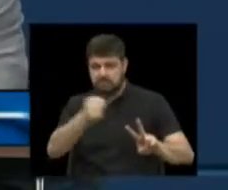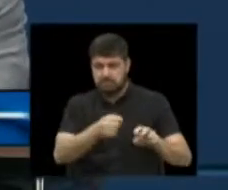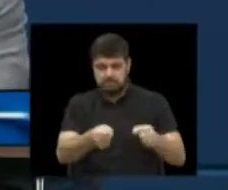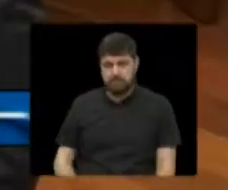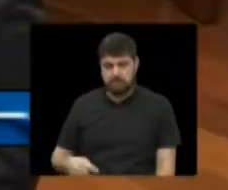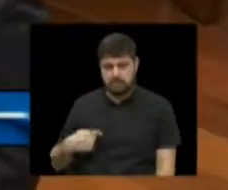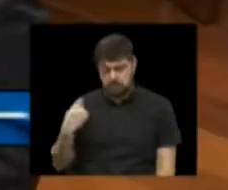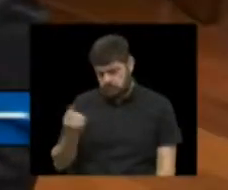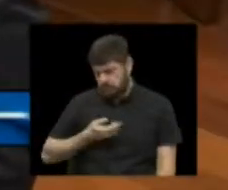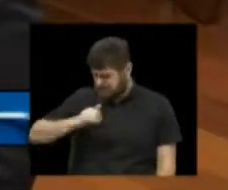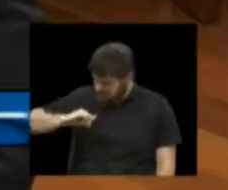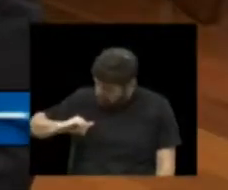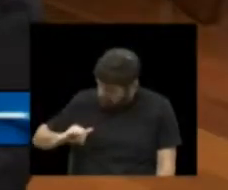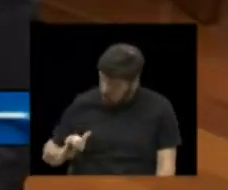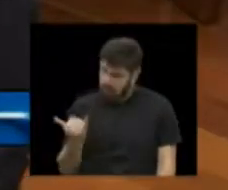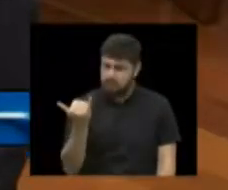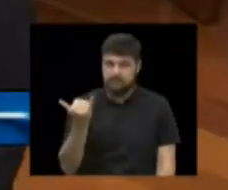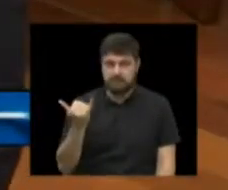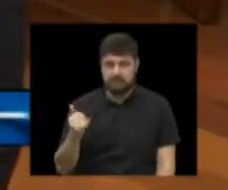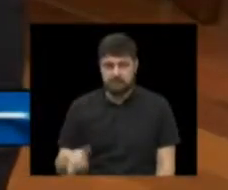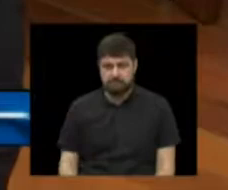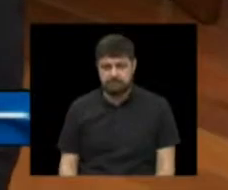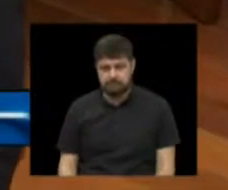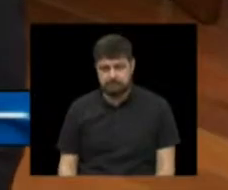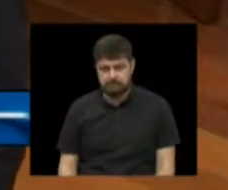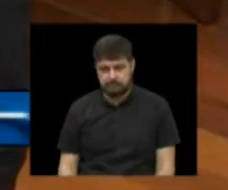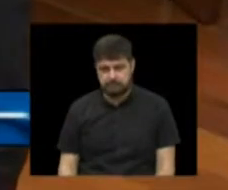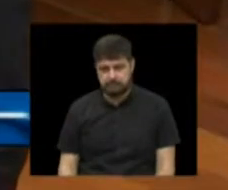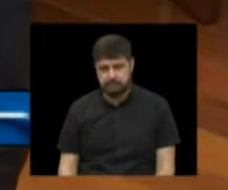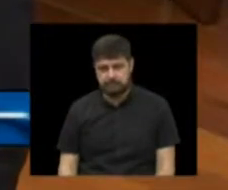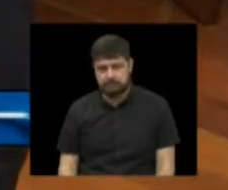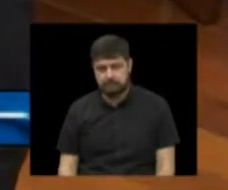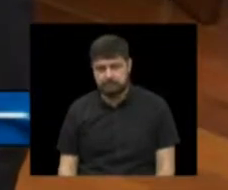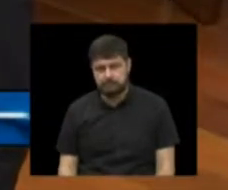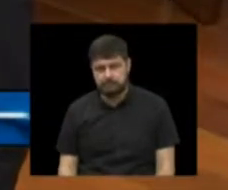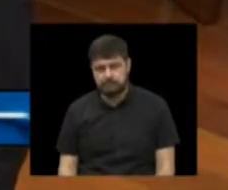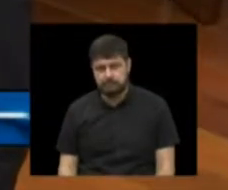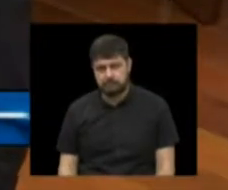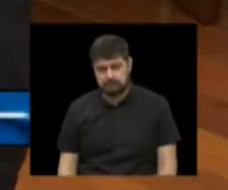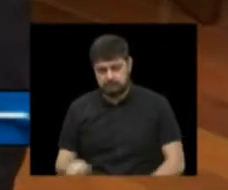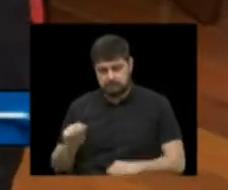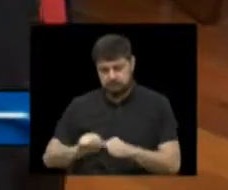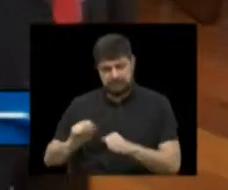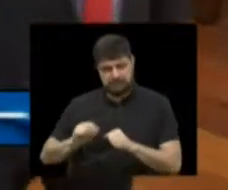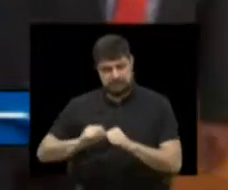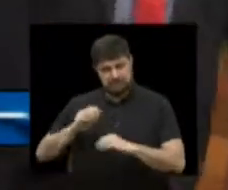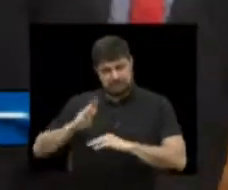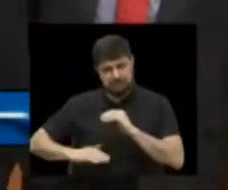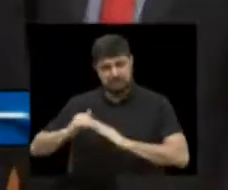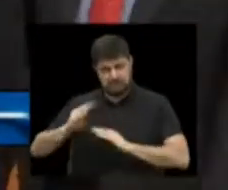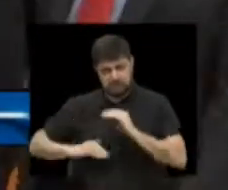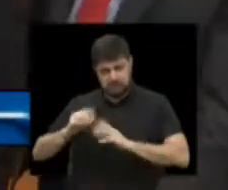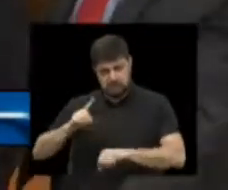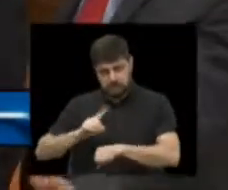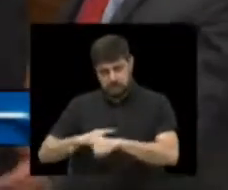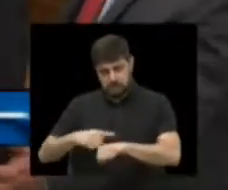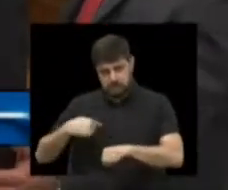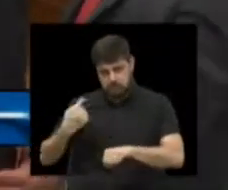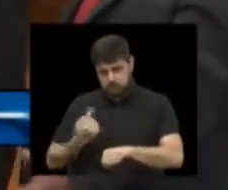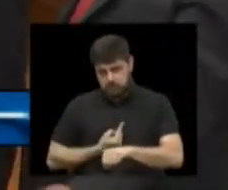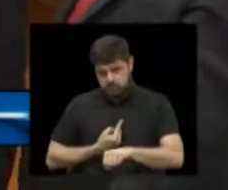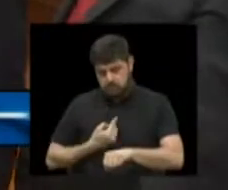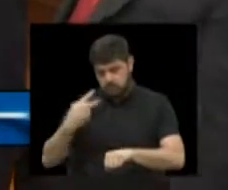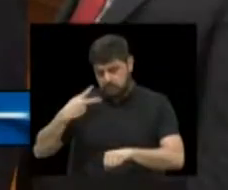de liderança. Vamos aproveitar da oportunidade e fazer valer esse momento e